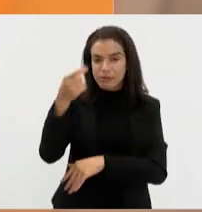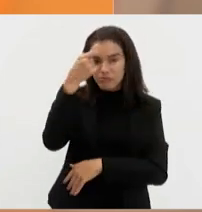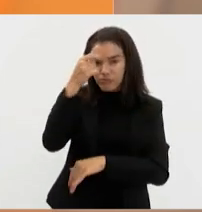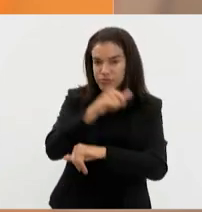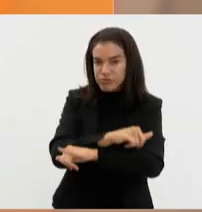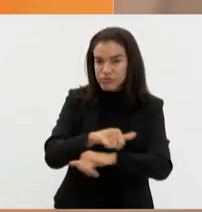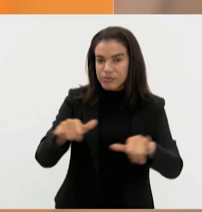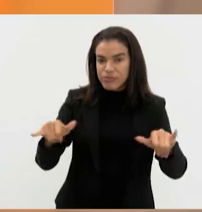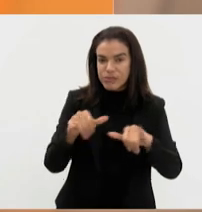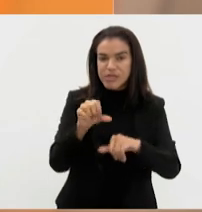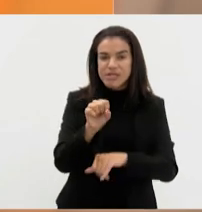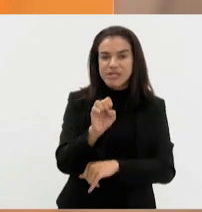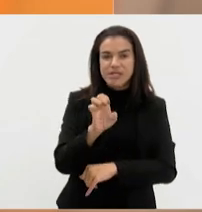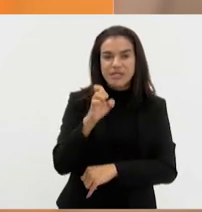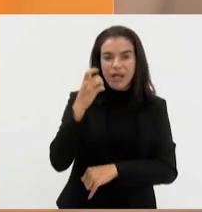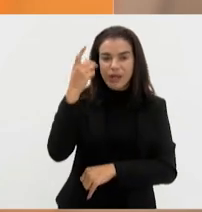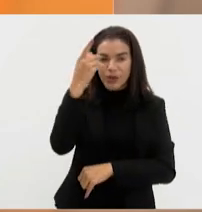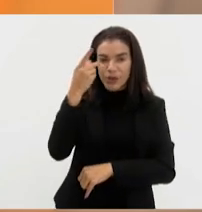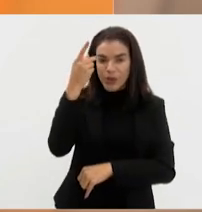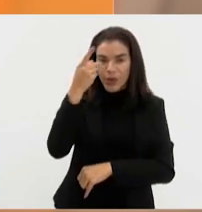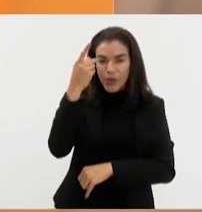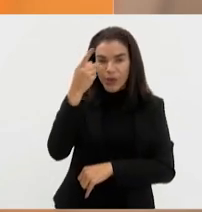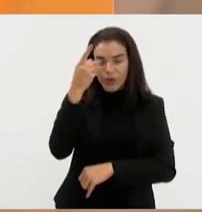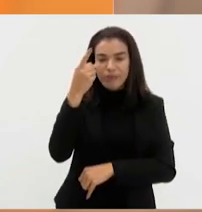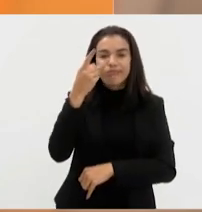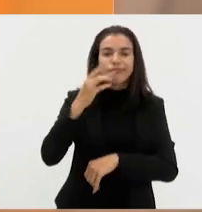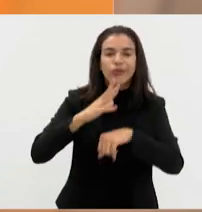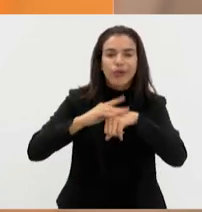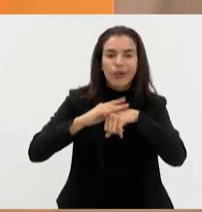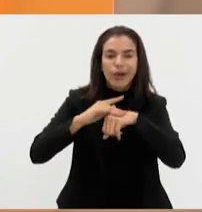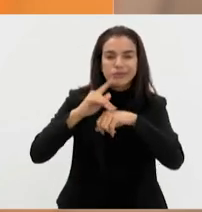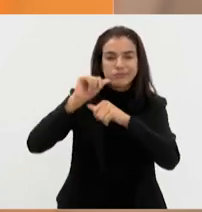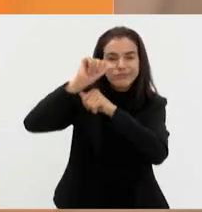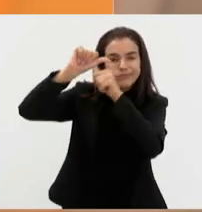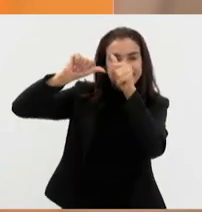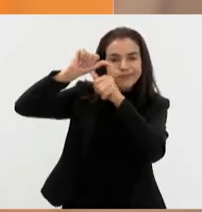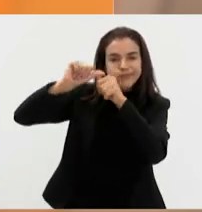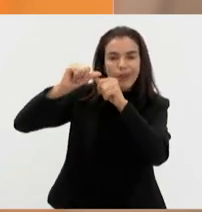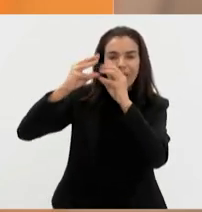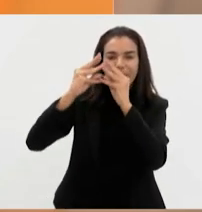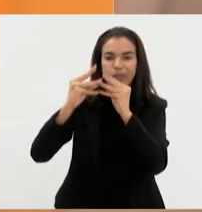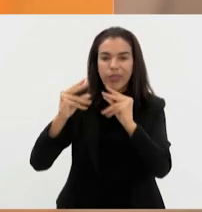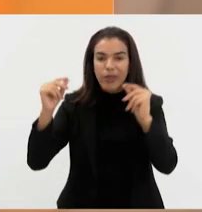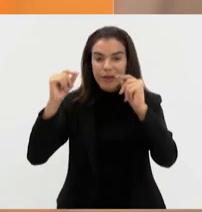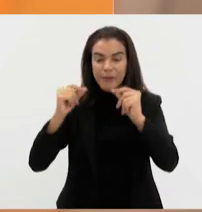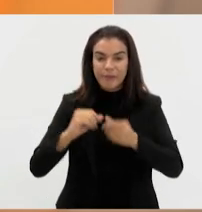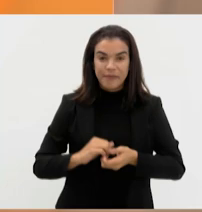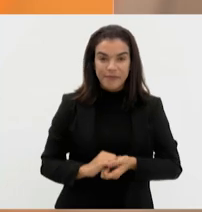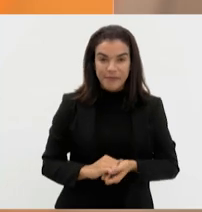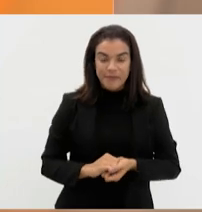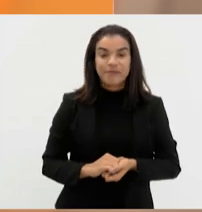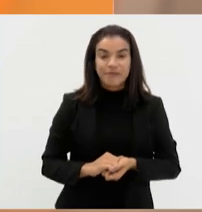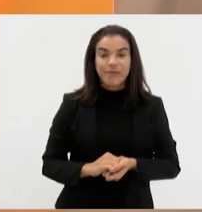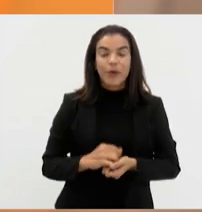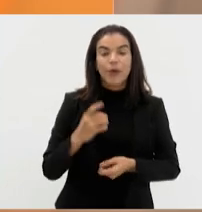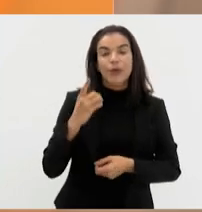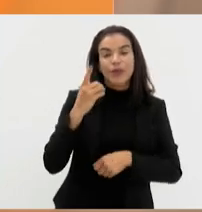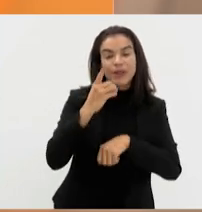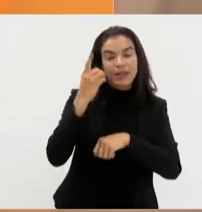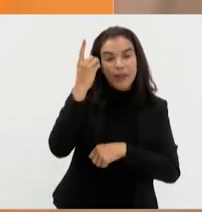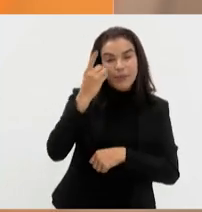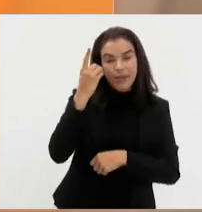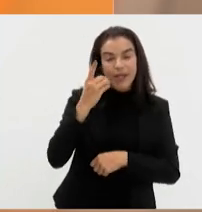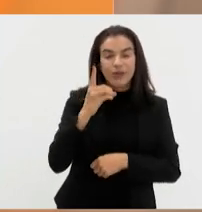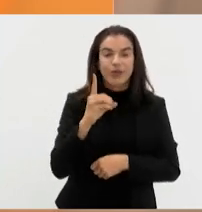conscientização do ceratocone. A doença na córnea causa a distorção progressiva da visão. O deputado doutor